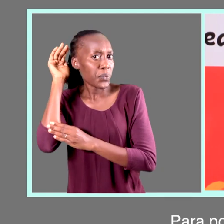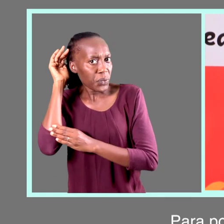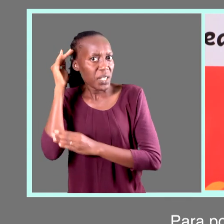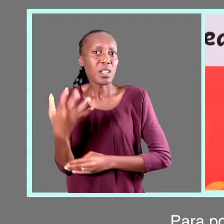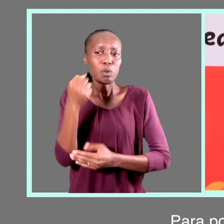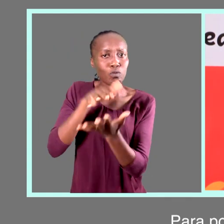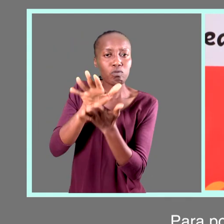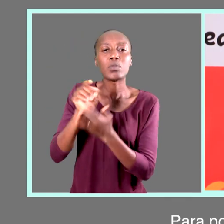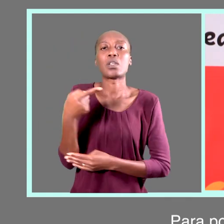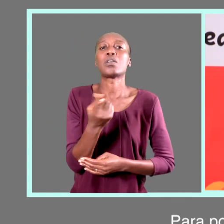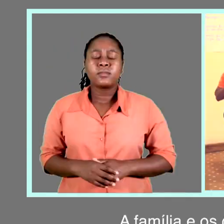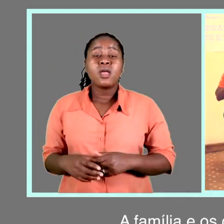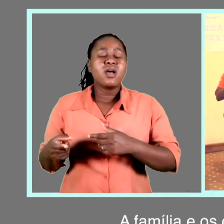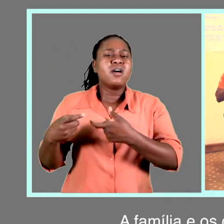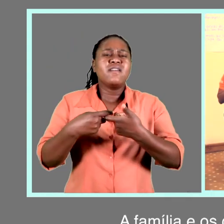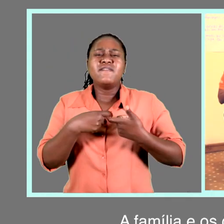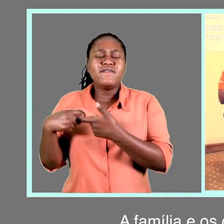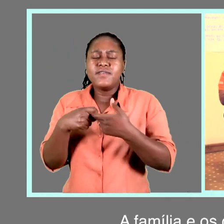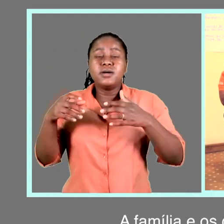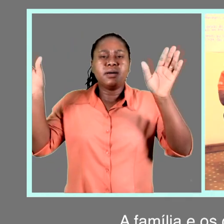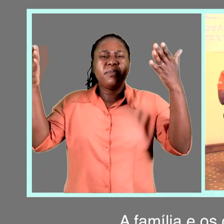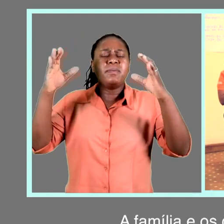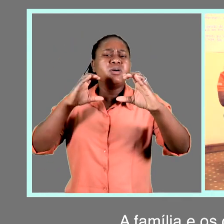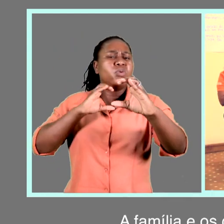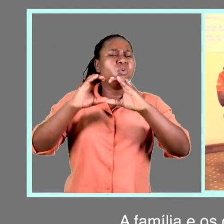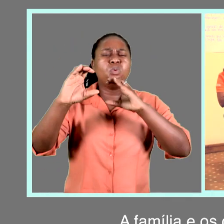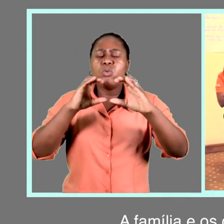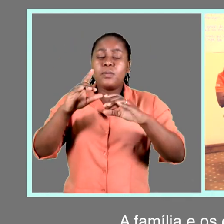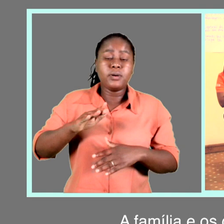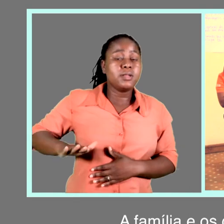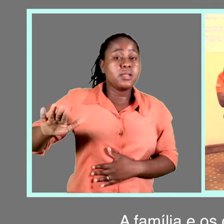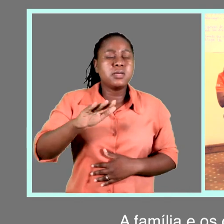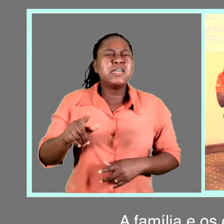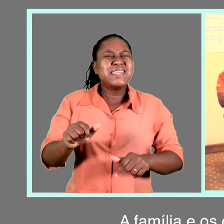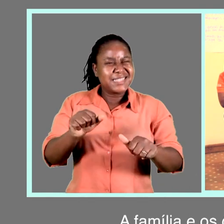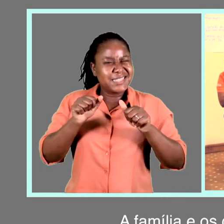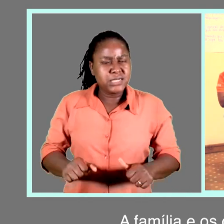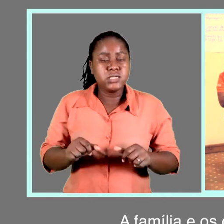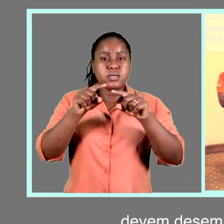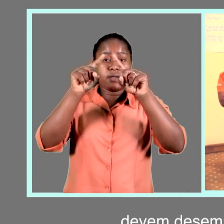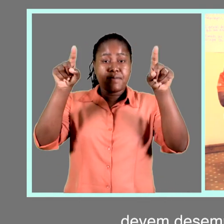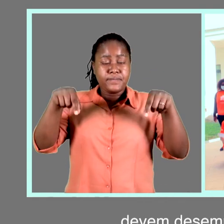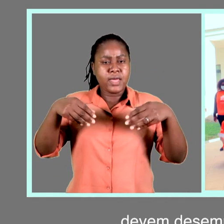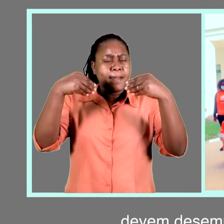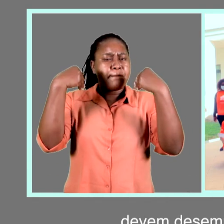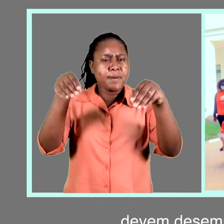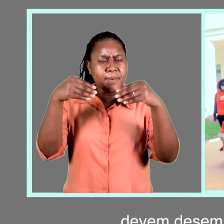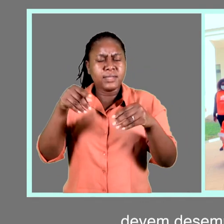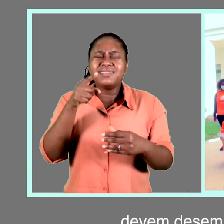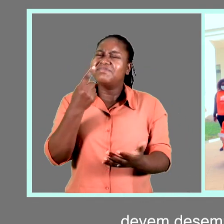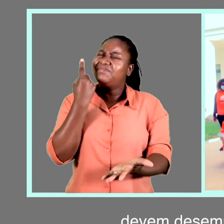e fazer a instrução destes casos. A família e os órgãos de comunicação social